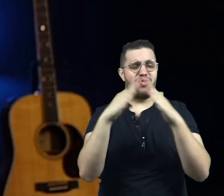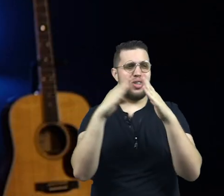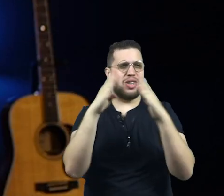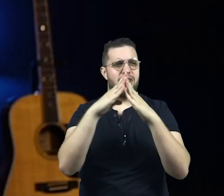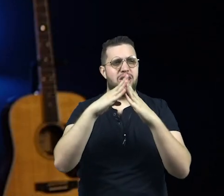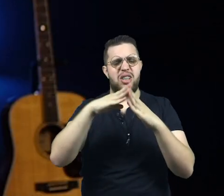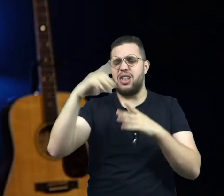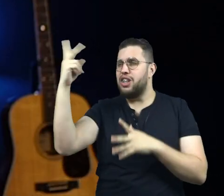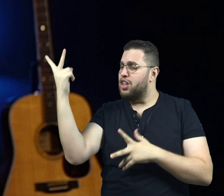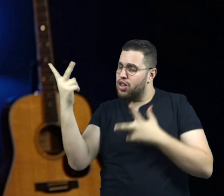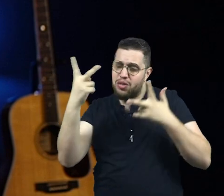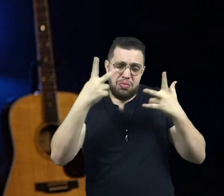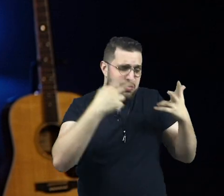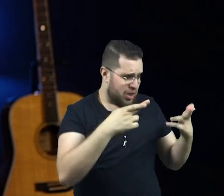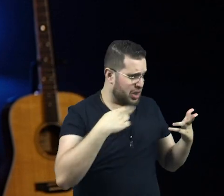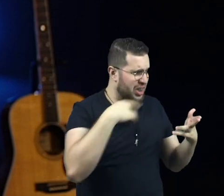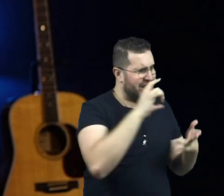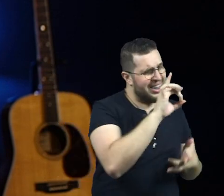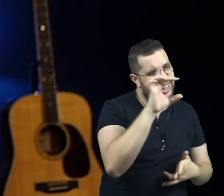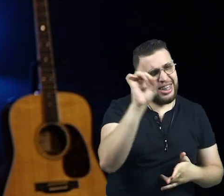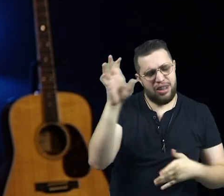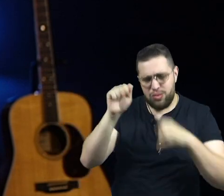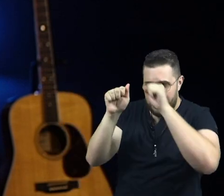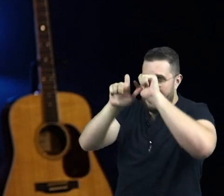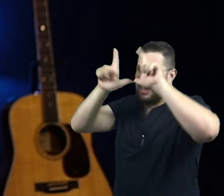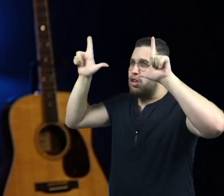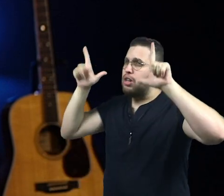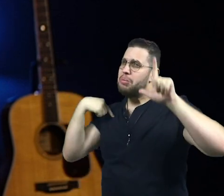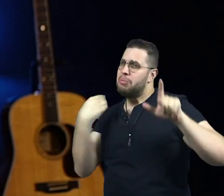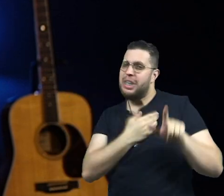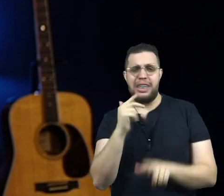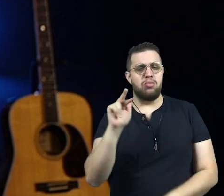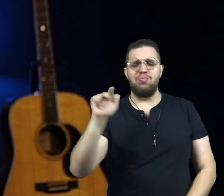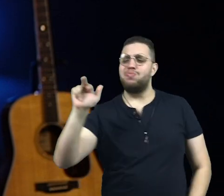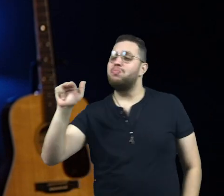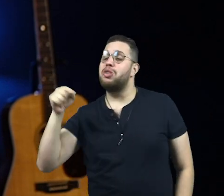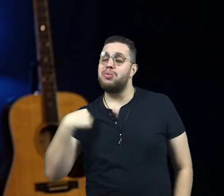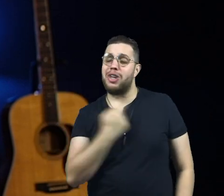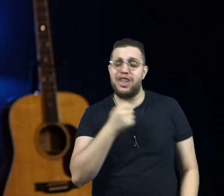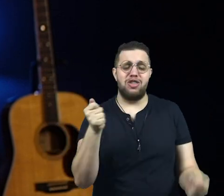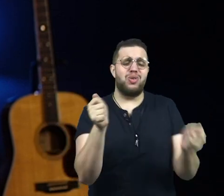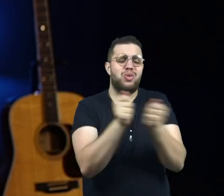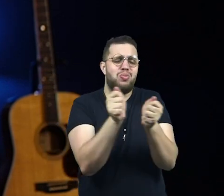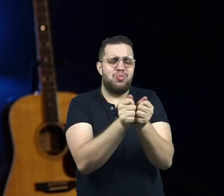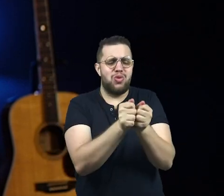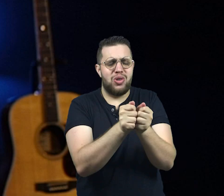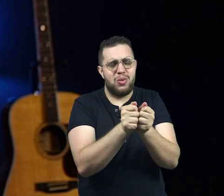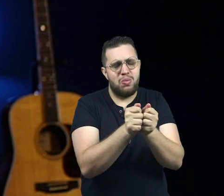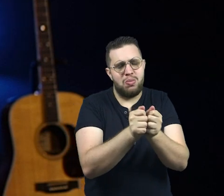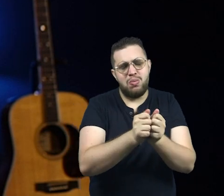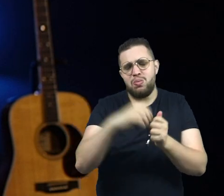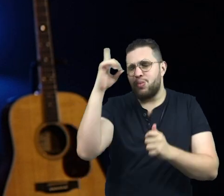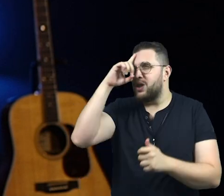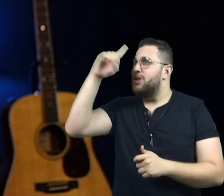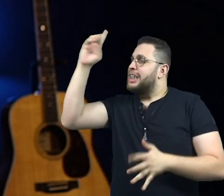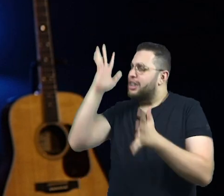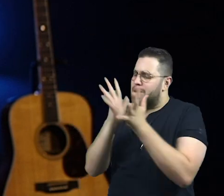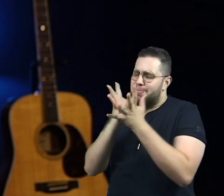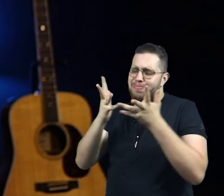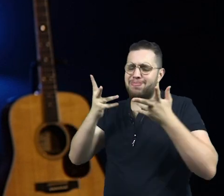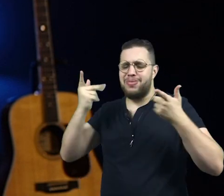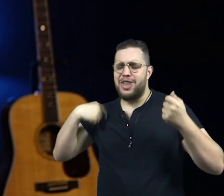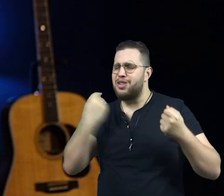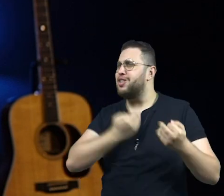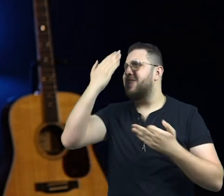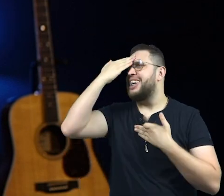Jesus, visita cada um, Senhor. Desperta, Pai, mais irmãos para estarem conosco neste tempo. Ó, Deus maravilhoso, e nós te